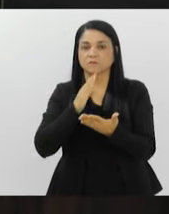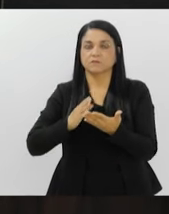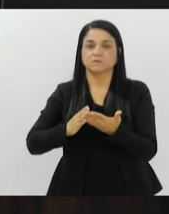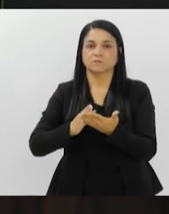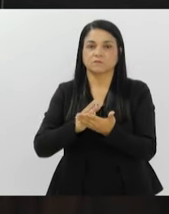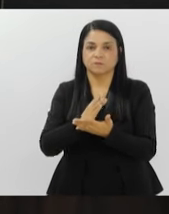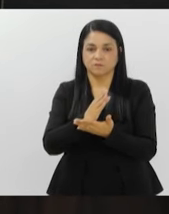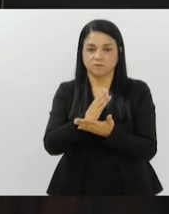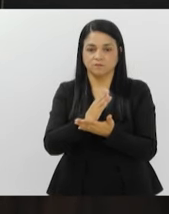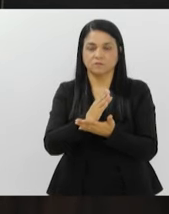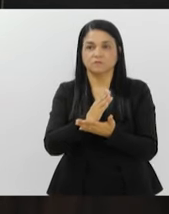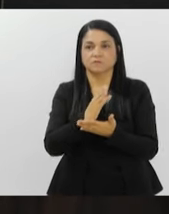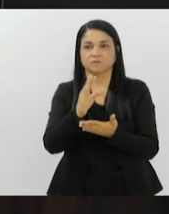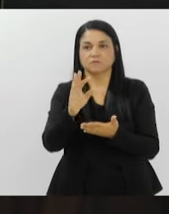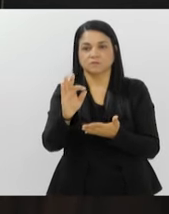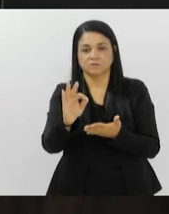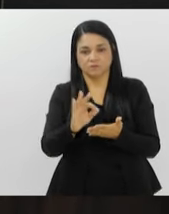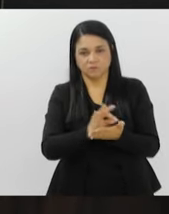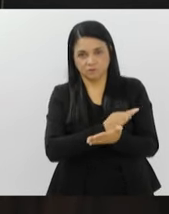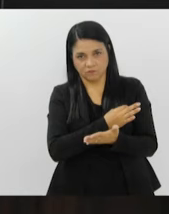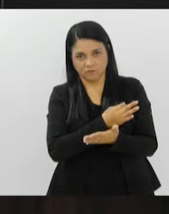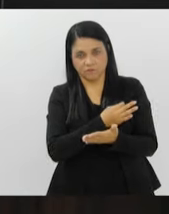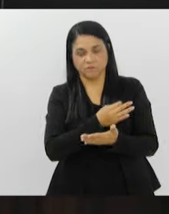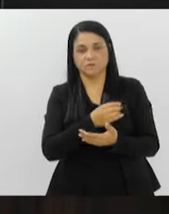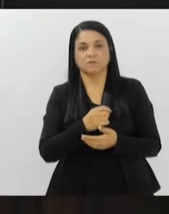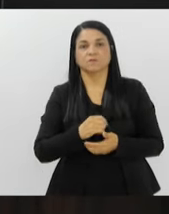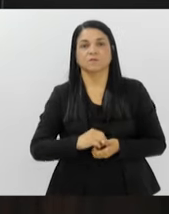estão aprovado vai a